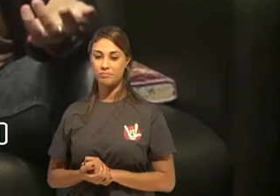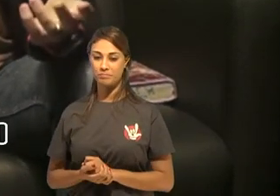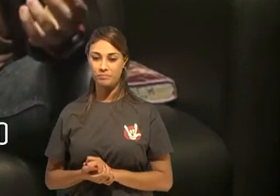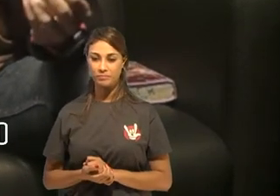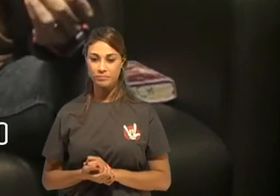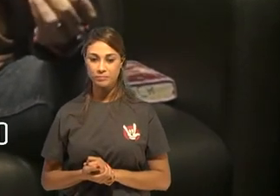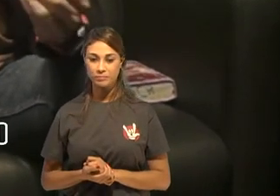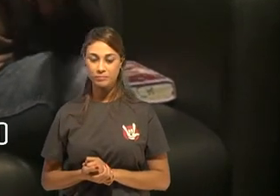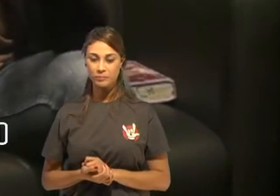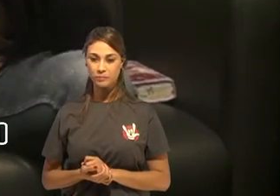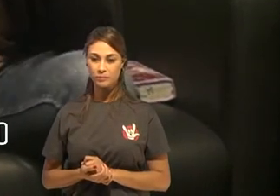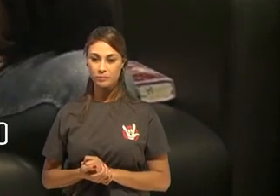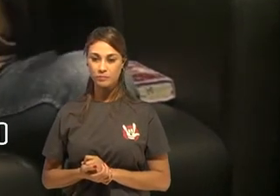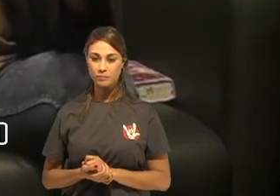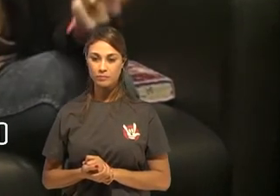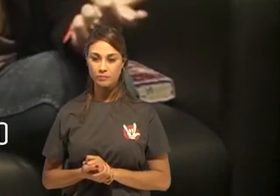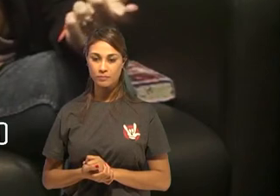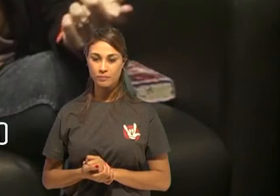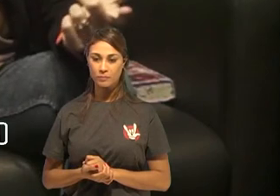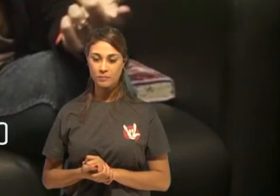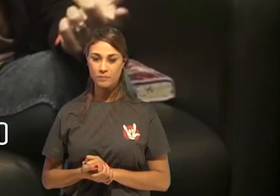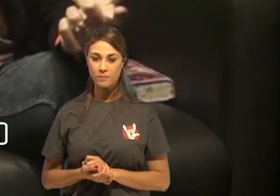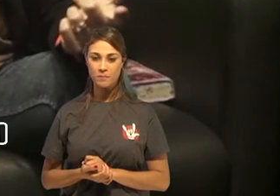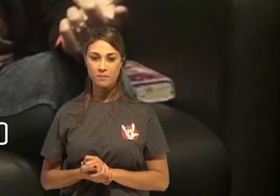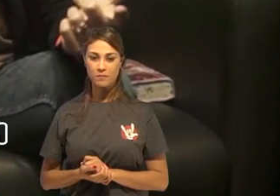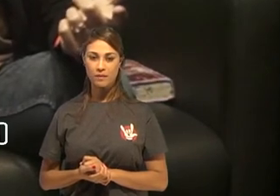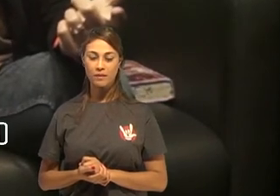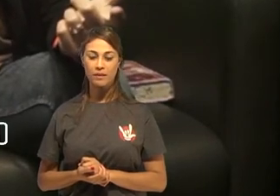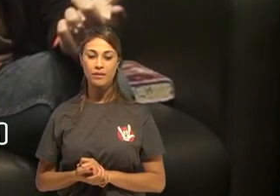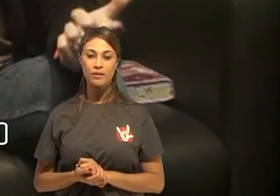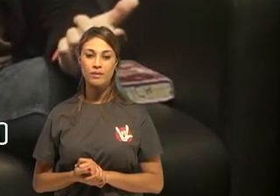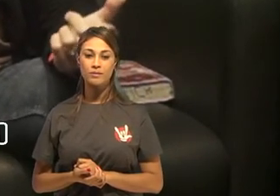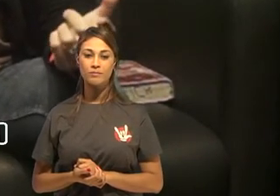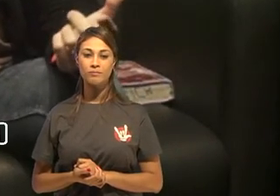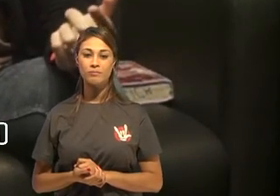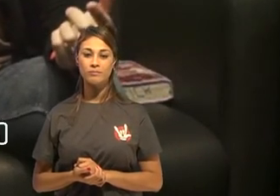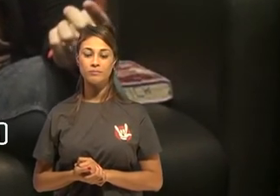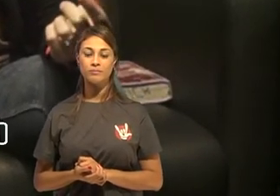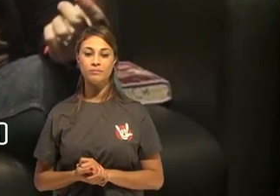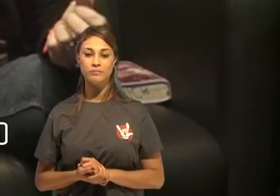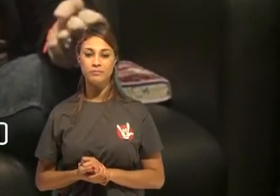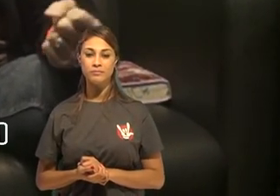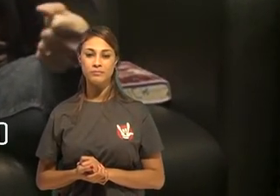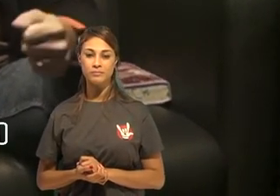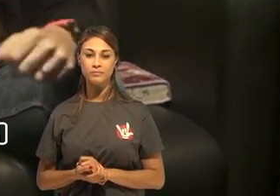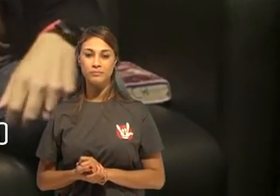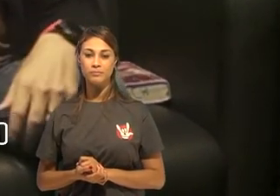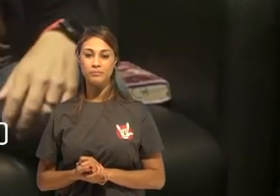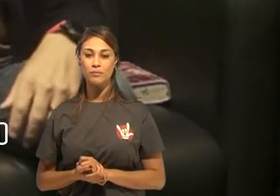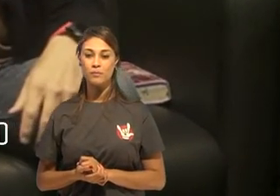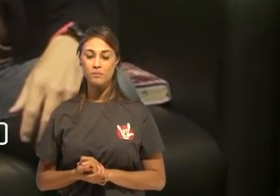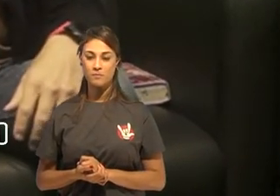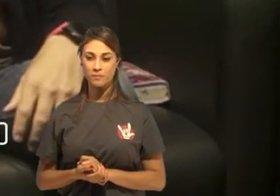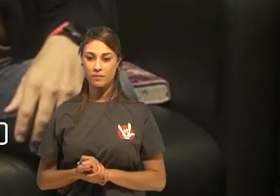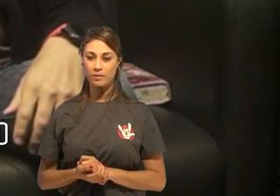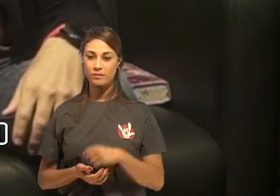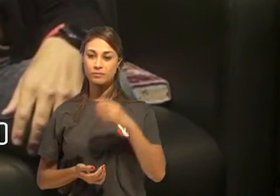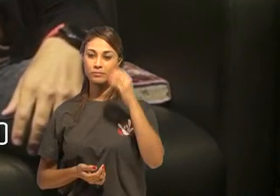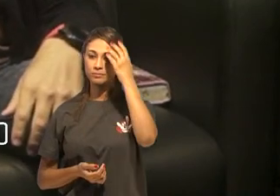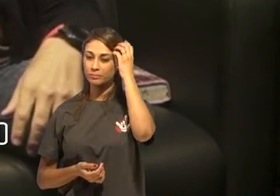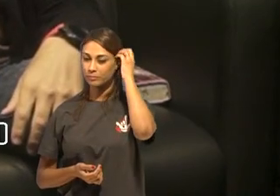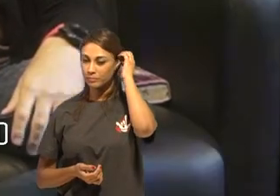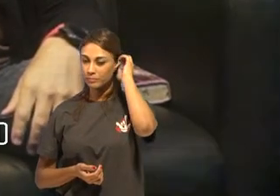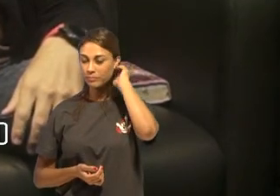aqui vai... Eu sei a letra, mas eu não Eles sei não cantar. Eles não vão saber qual é. Canta aí, Vinícius. Só a voz do Vinícius, vai, entra aí.